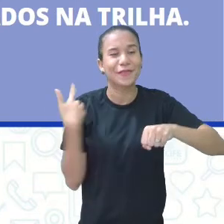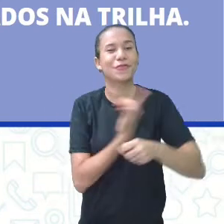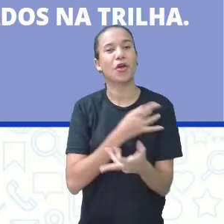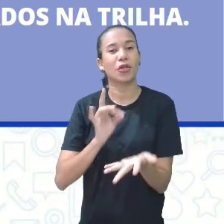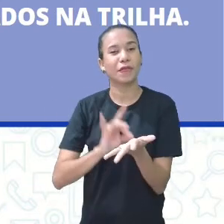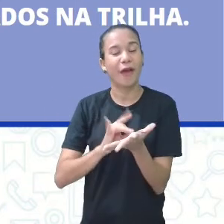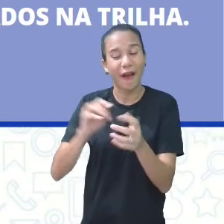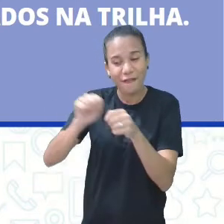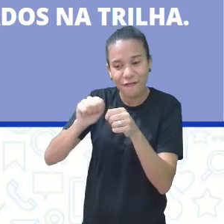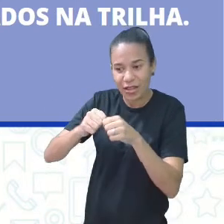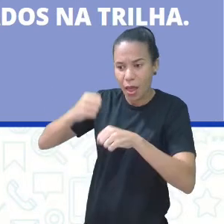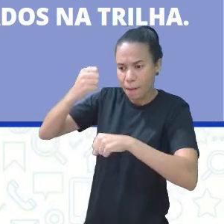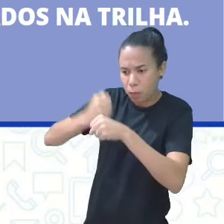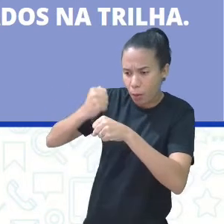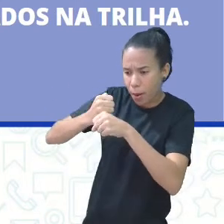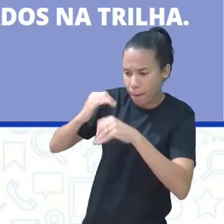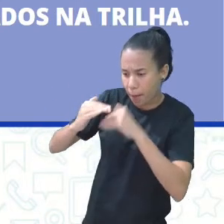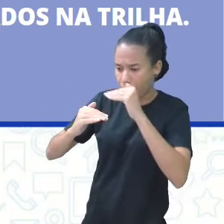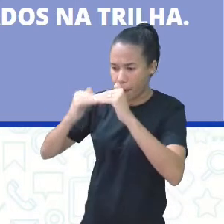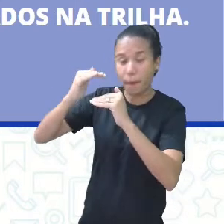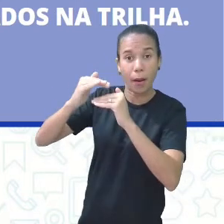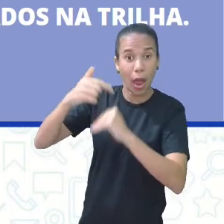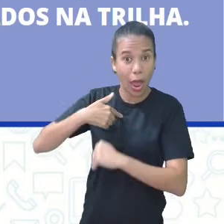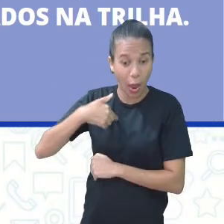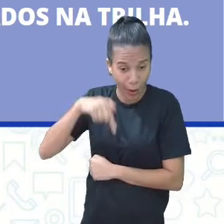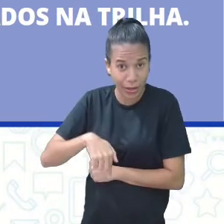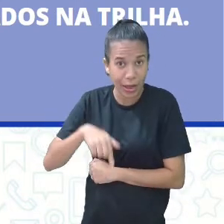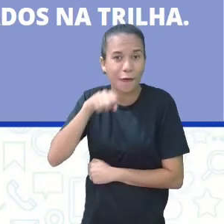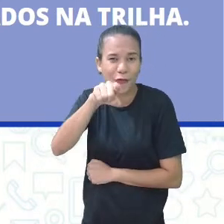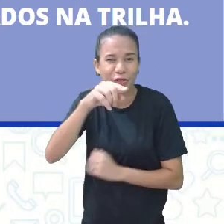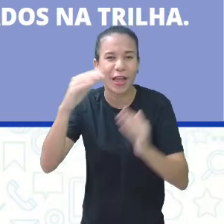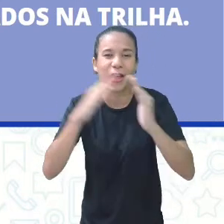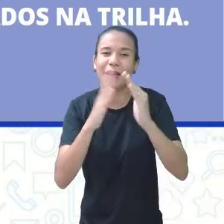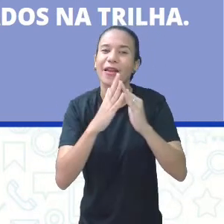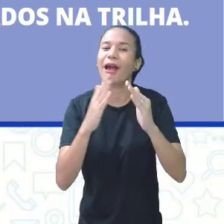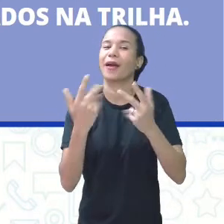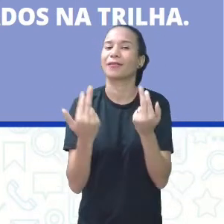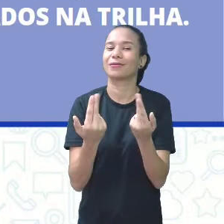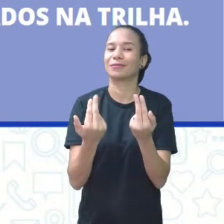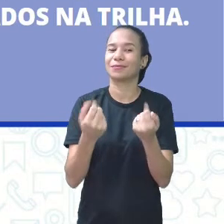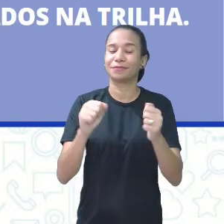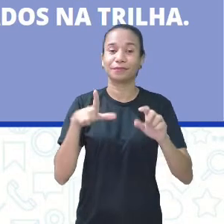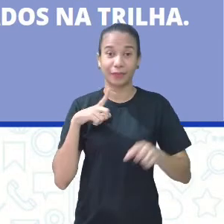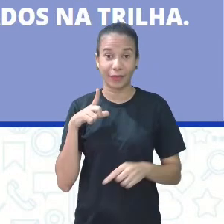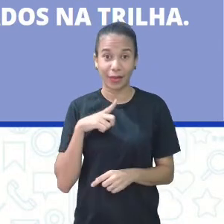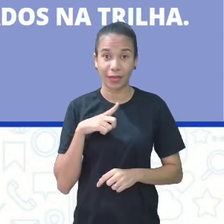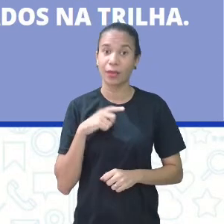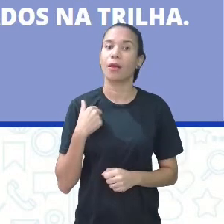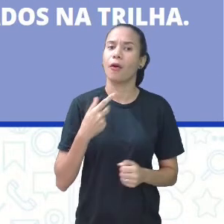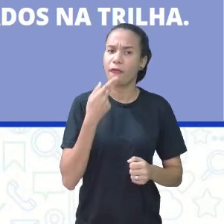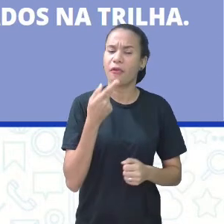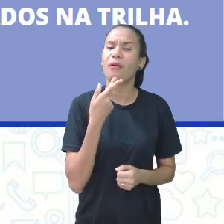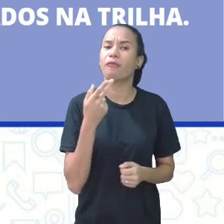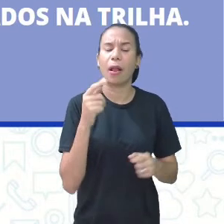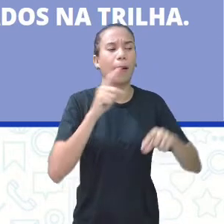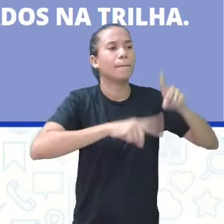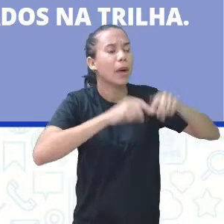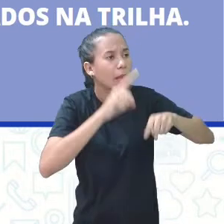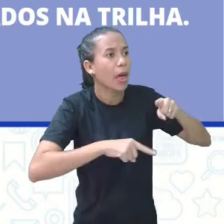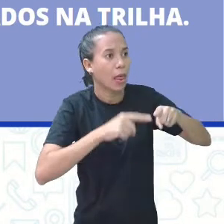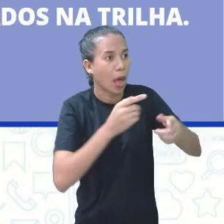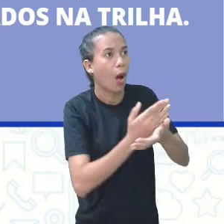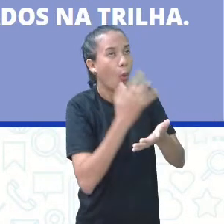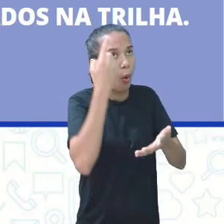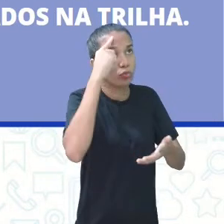muitas vezes construir aqui. Eu construindo daqui e vocês aí da casa de vocês. Quando acontecer isso, eu vou pedir material